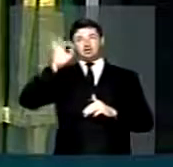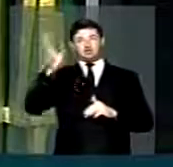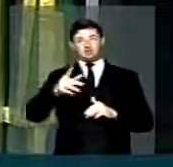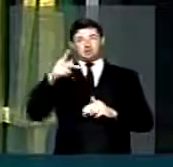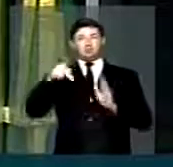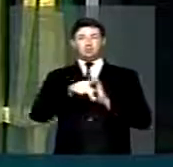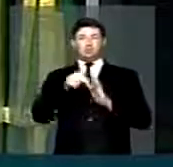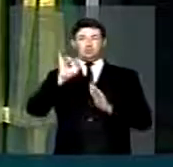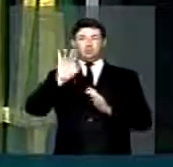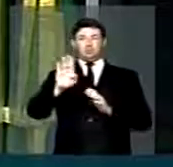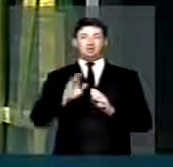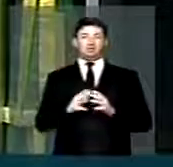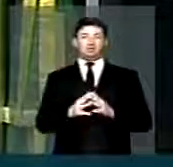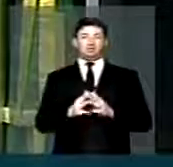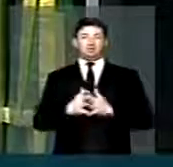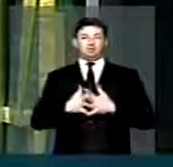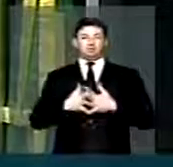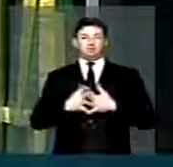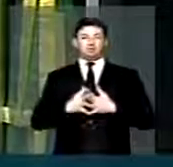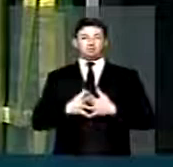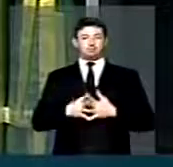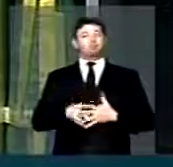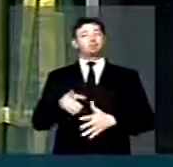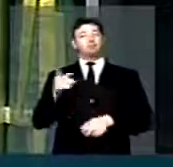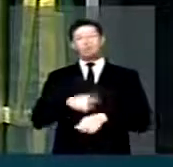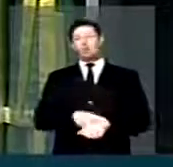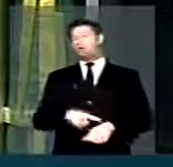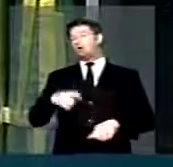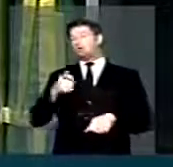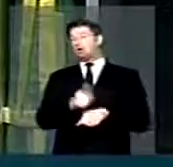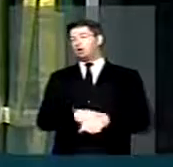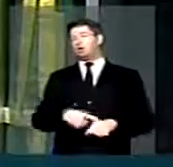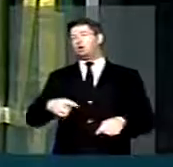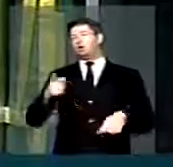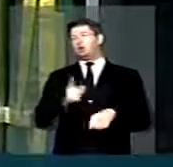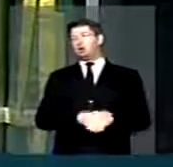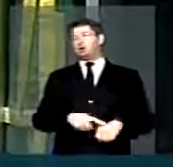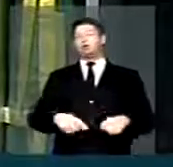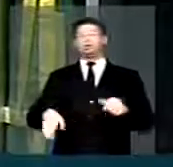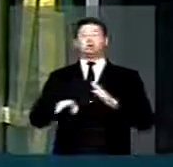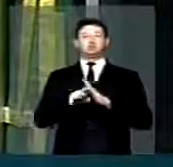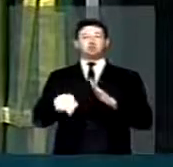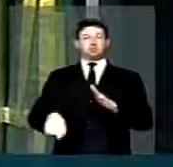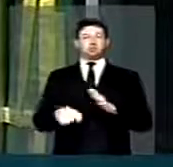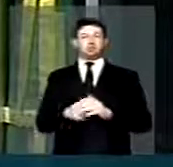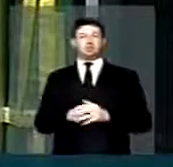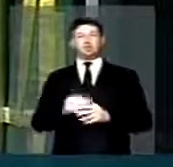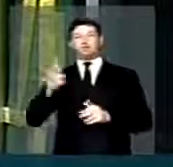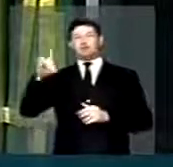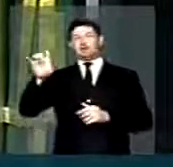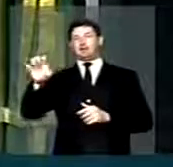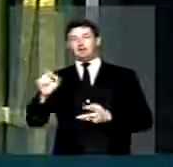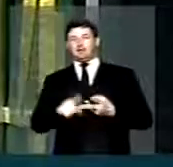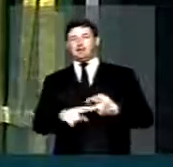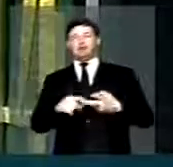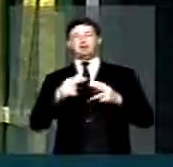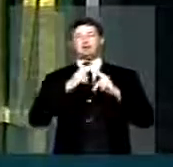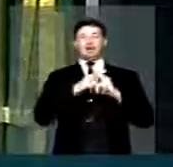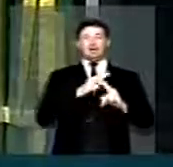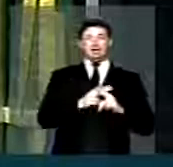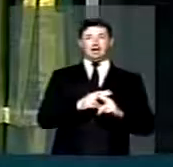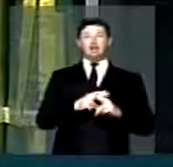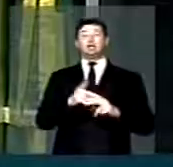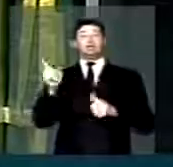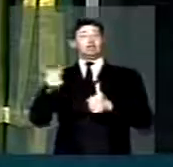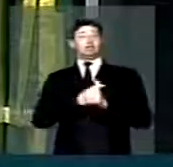PIB. Toda hora vem aqui vem dinheiro que passa via BNDES, via Caixa Econômica, tudo isso